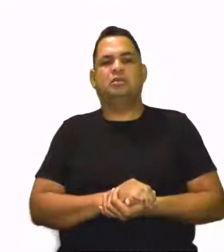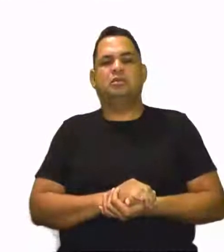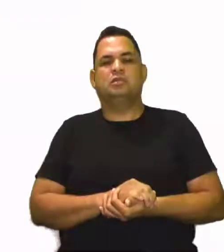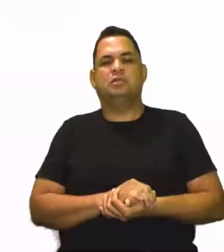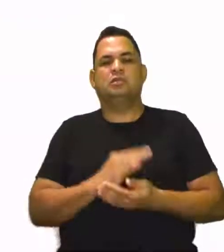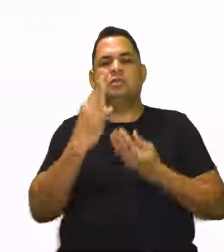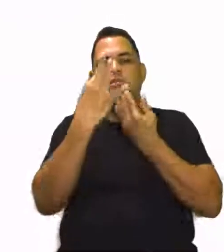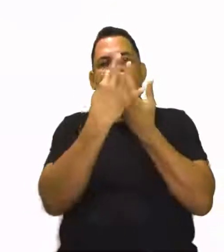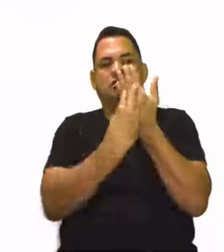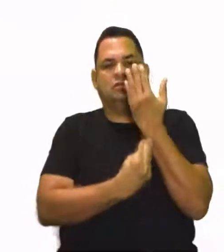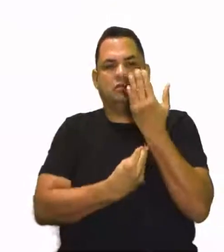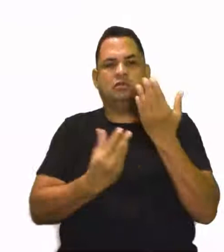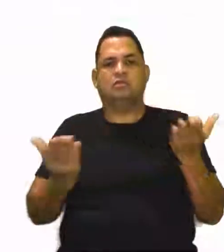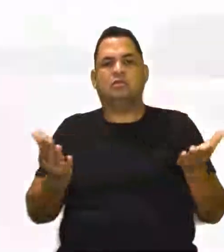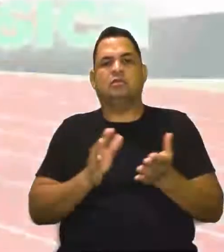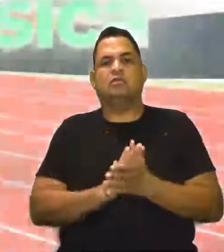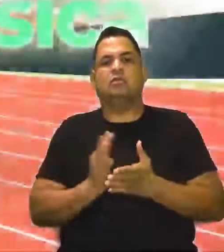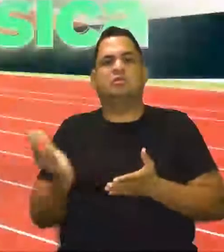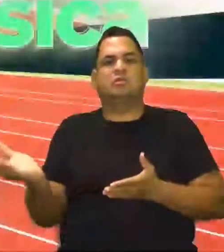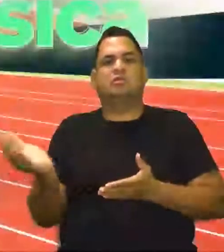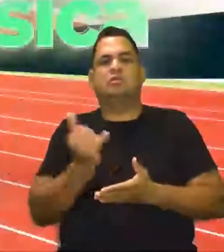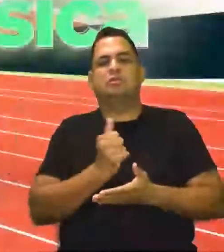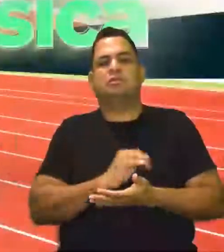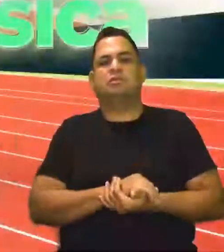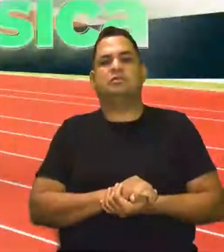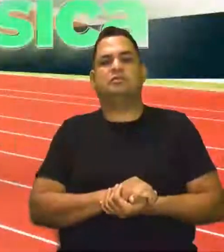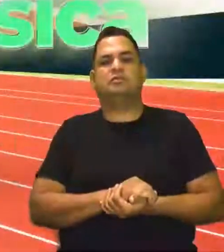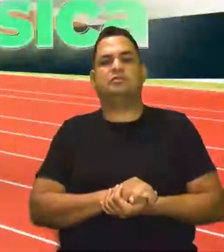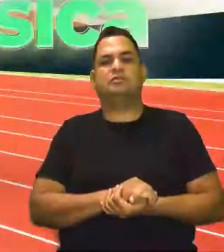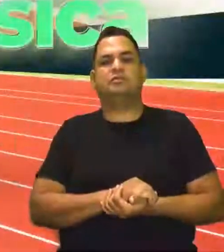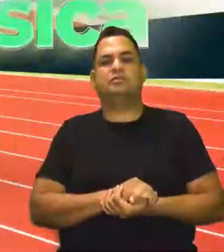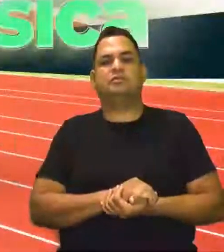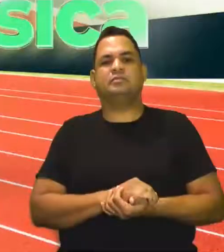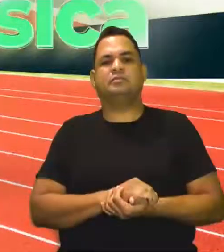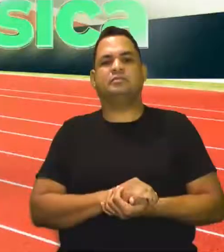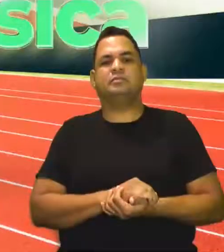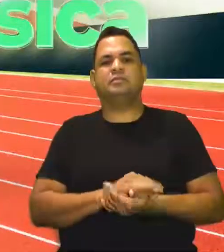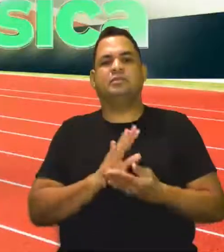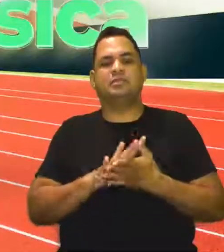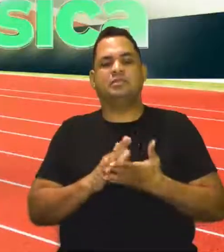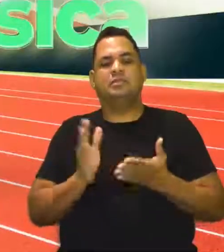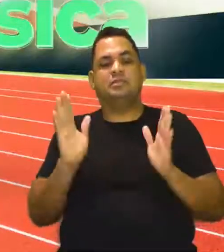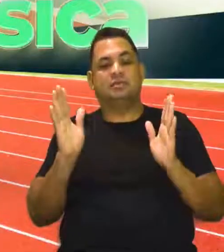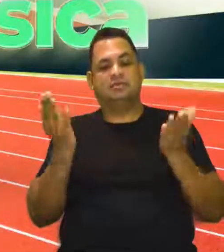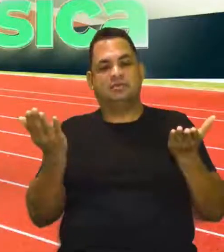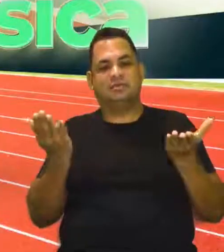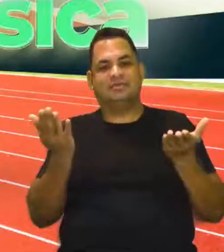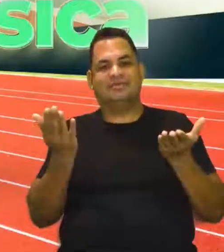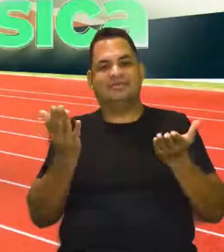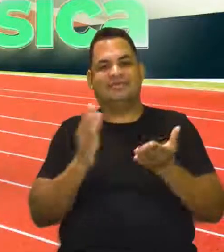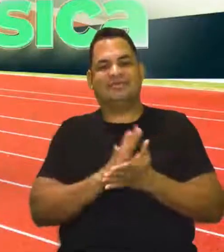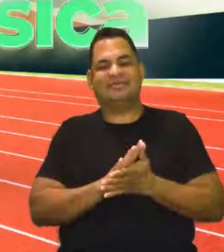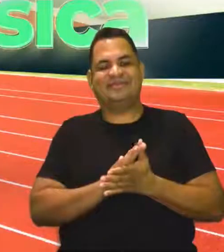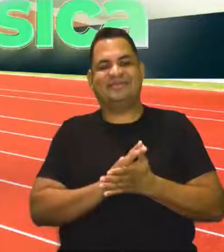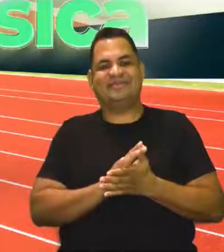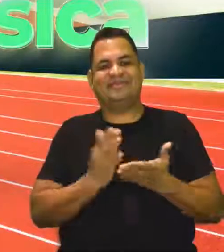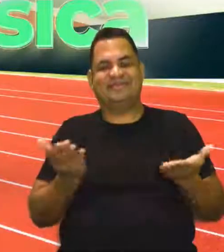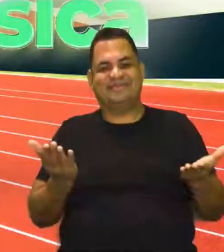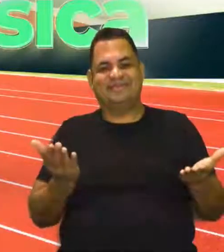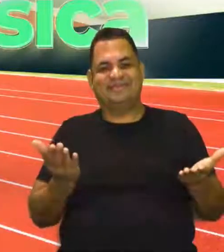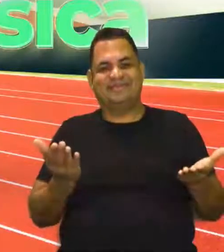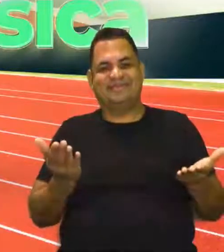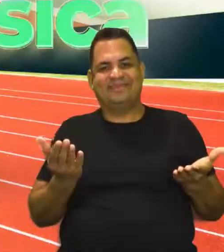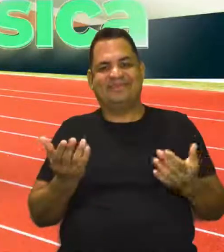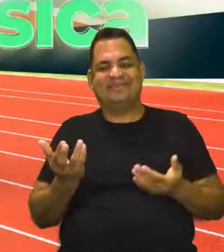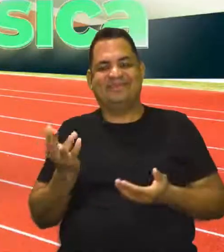Aí nossas referências. E vem aqui com a gente. Vem aqui conosco pra gente já se despedir, né, prof? Despedir e dizer, gente,